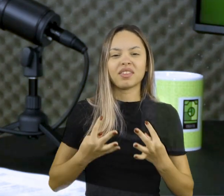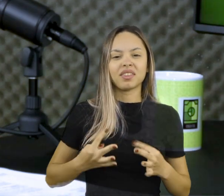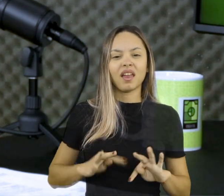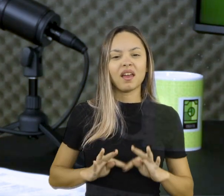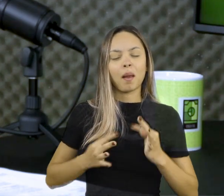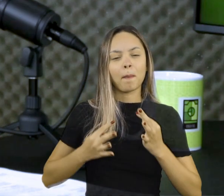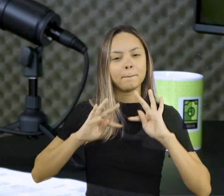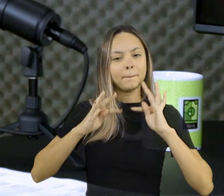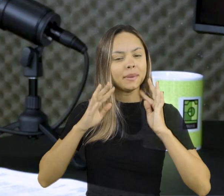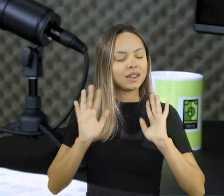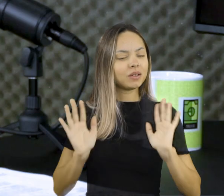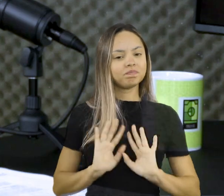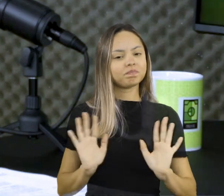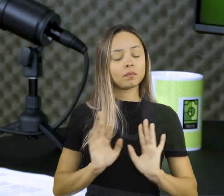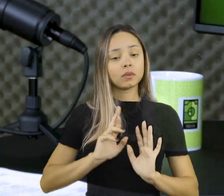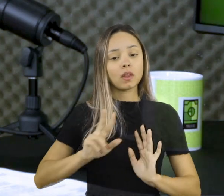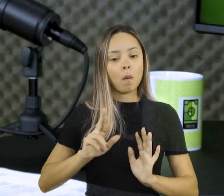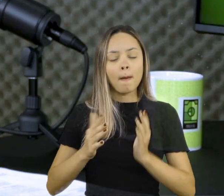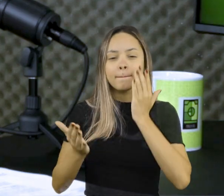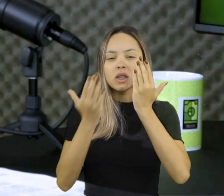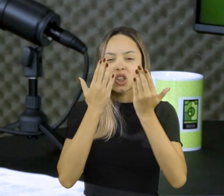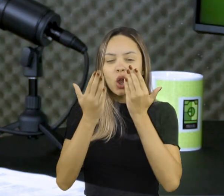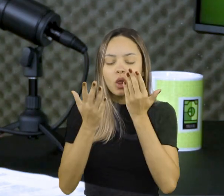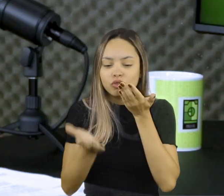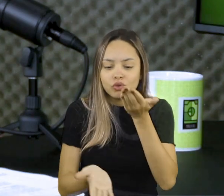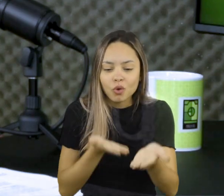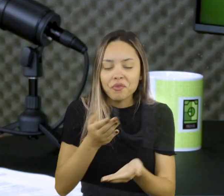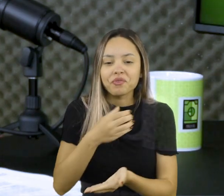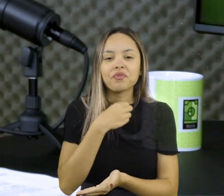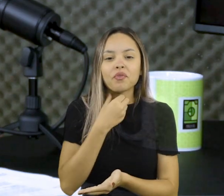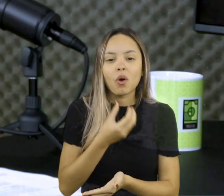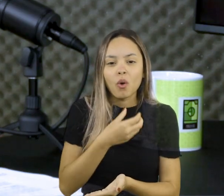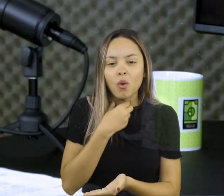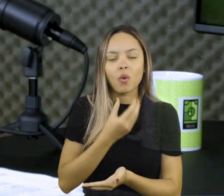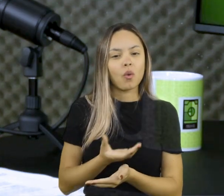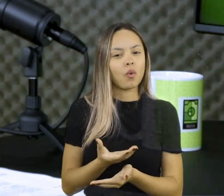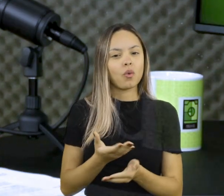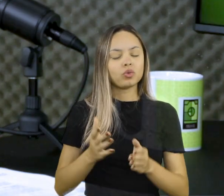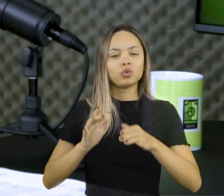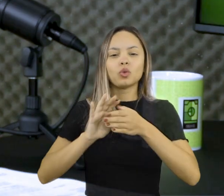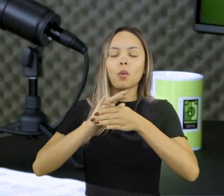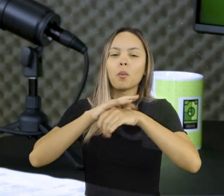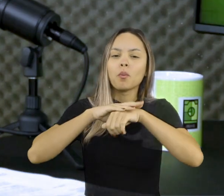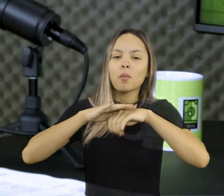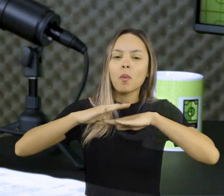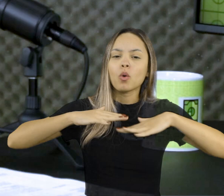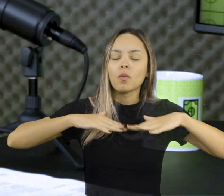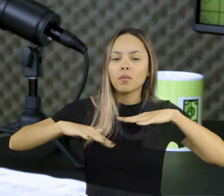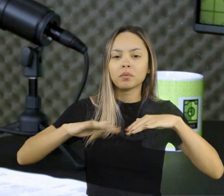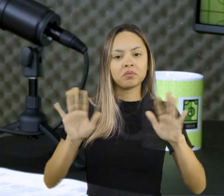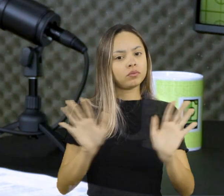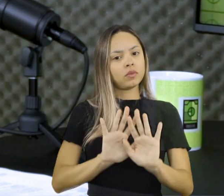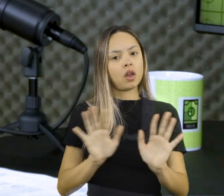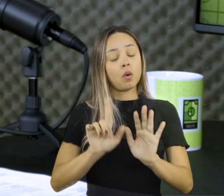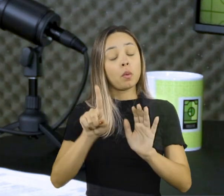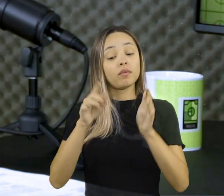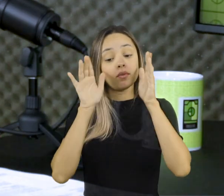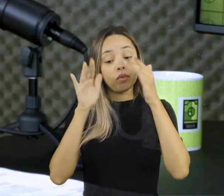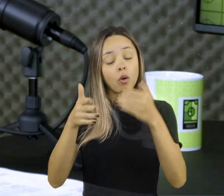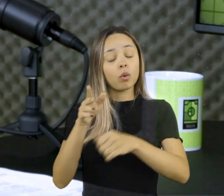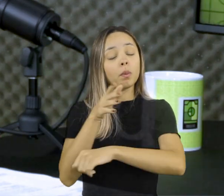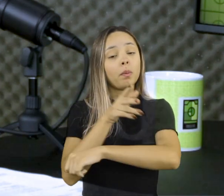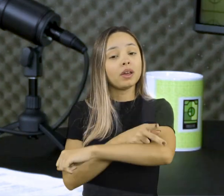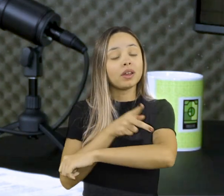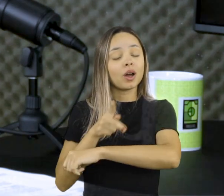é atendimento psicológico, nem fonoaudiólogo, nem psicomotricista. Ele é todo pedagógico.